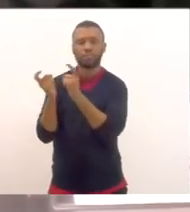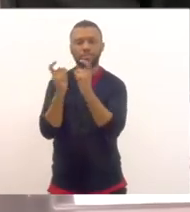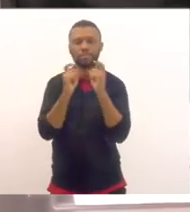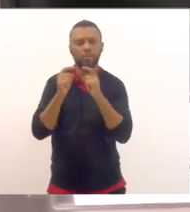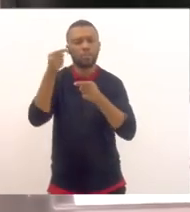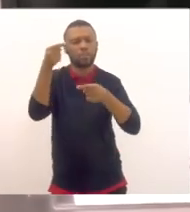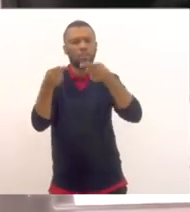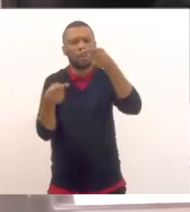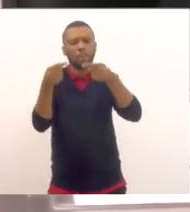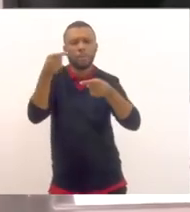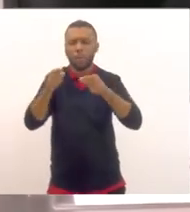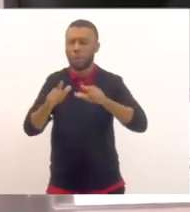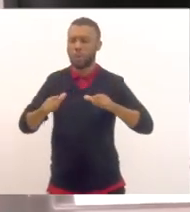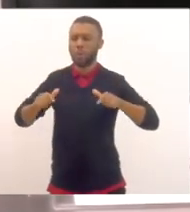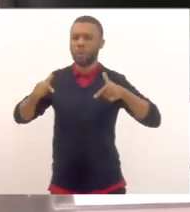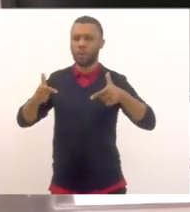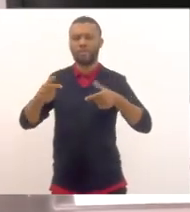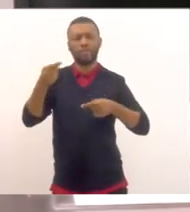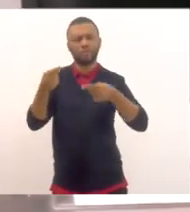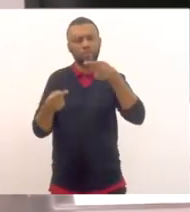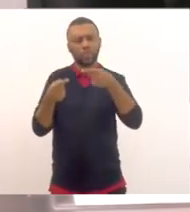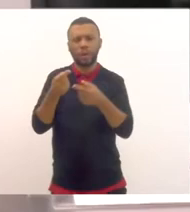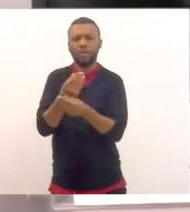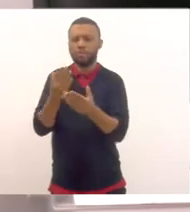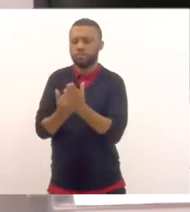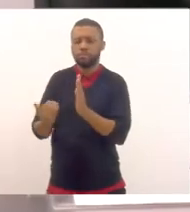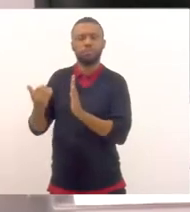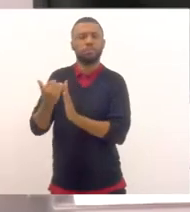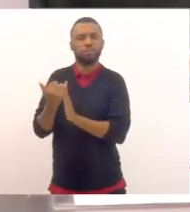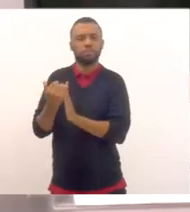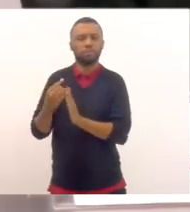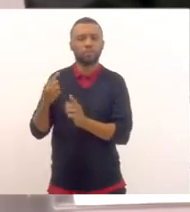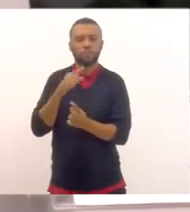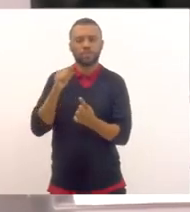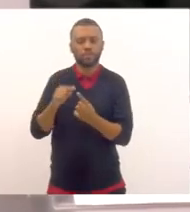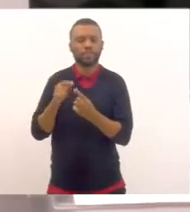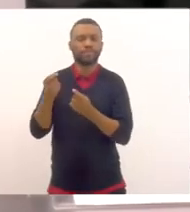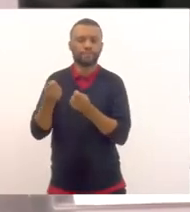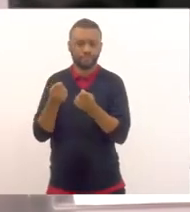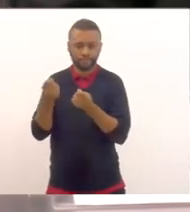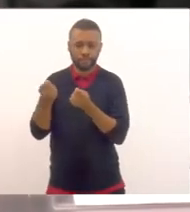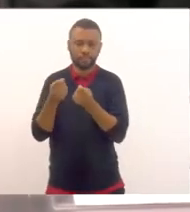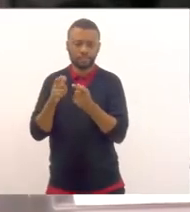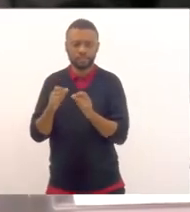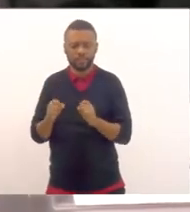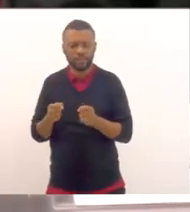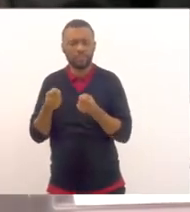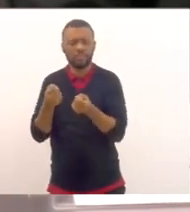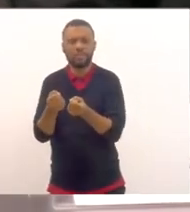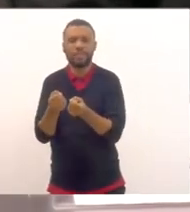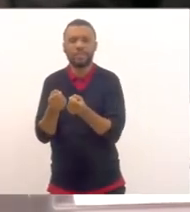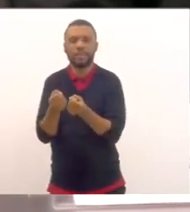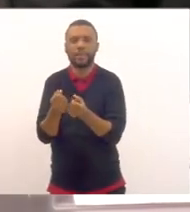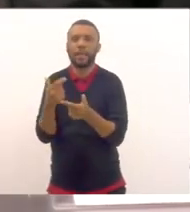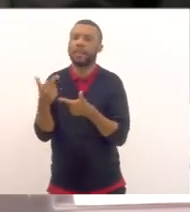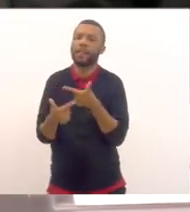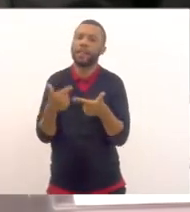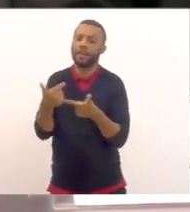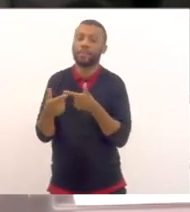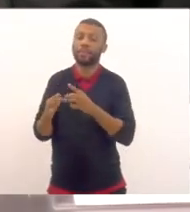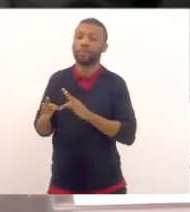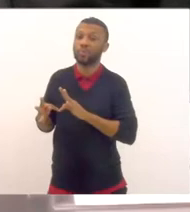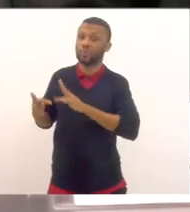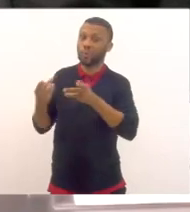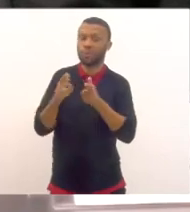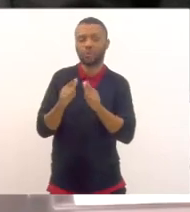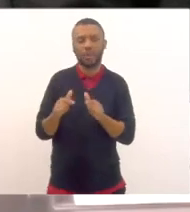discutido essa Força Tarefa o Coronel foi muito discutido para se conseguir é essa Força Tarefa o todos os agentes envolvidos